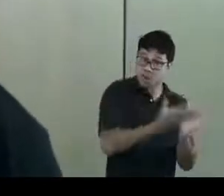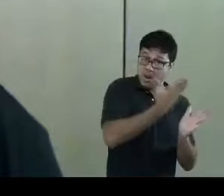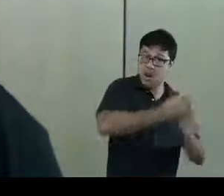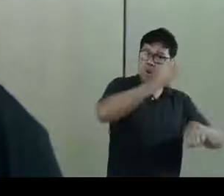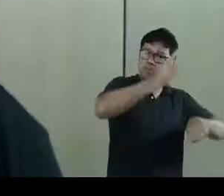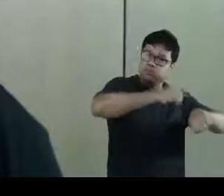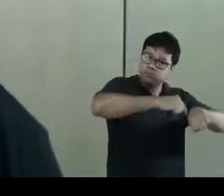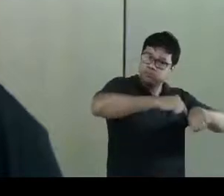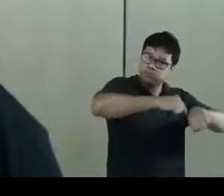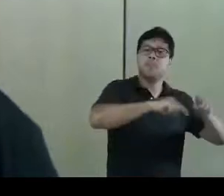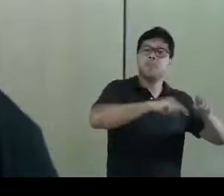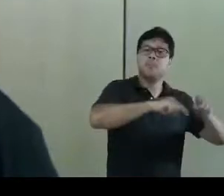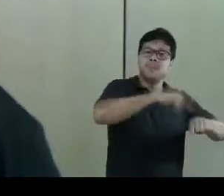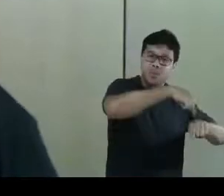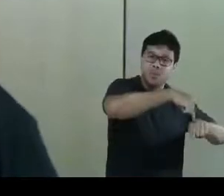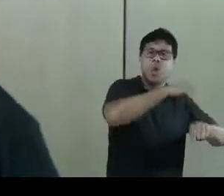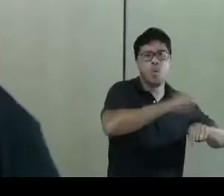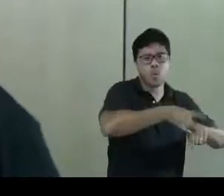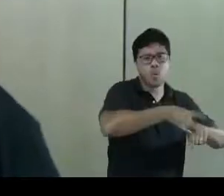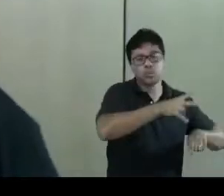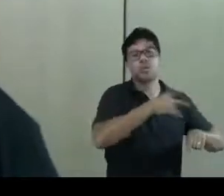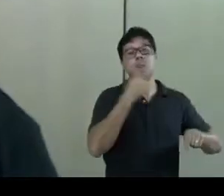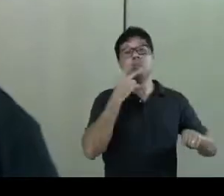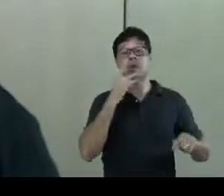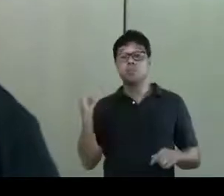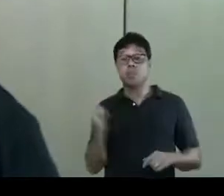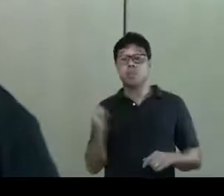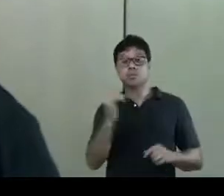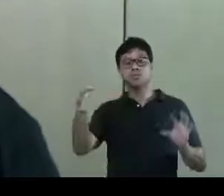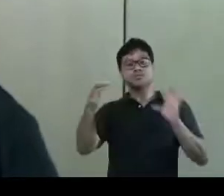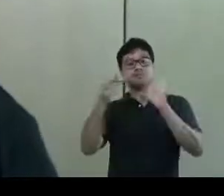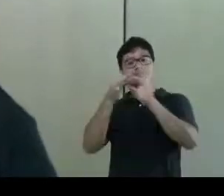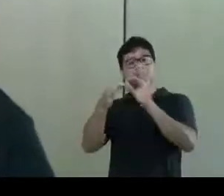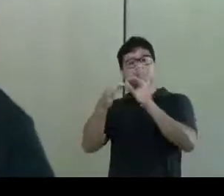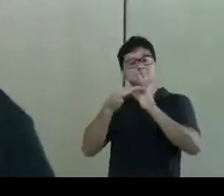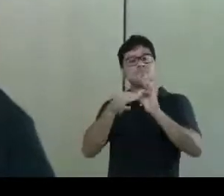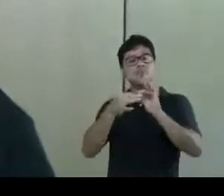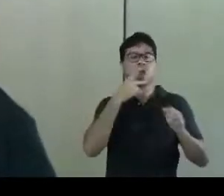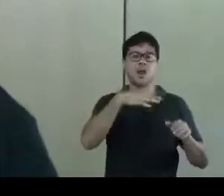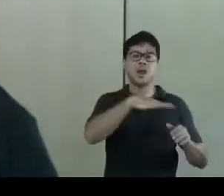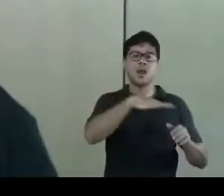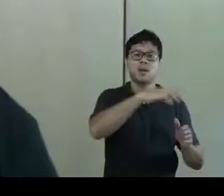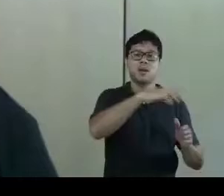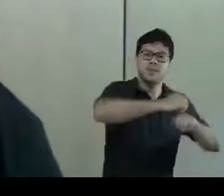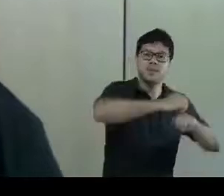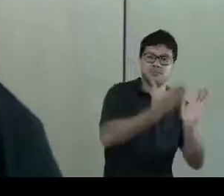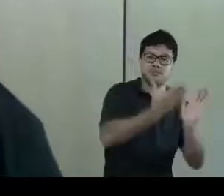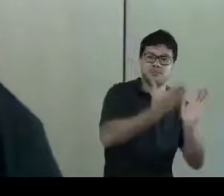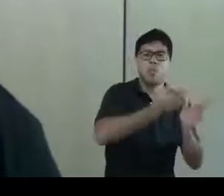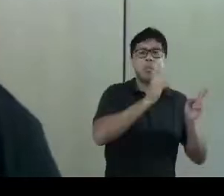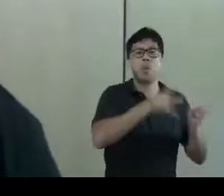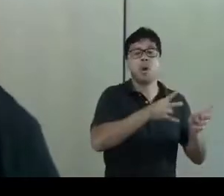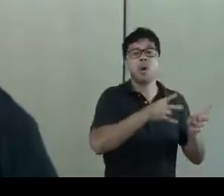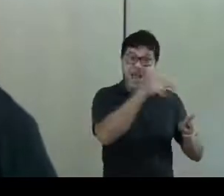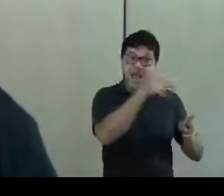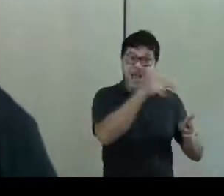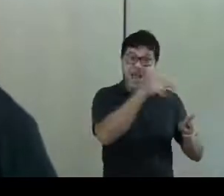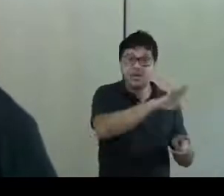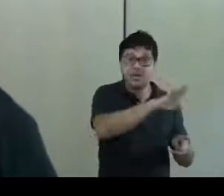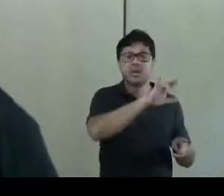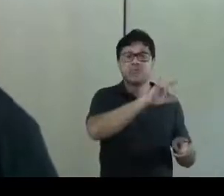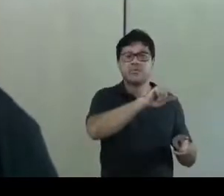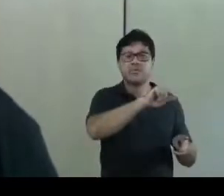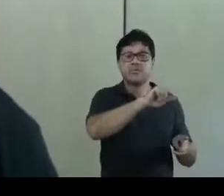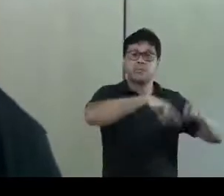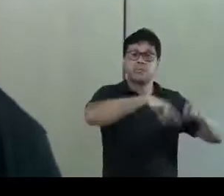bibliográfico, entendendo com isso a importância, o peso da bibliografia material. Né? A bibliografia material, nesse